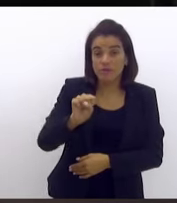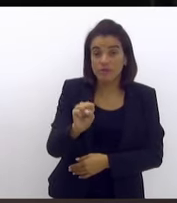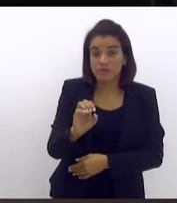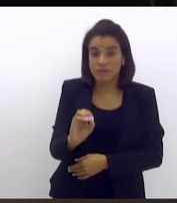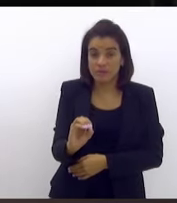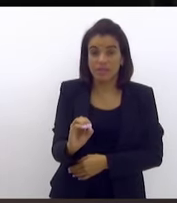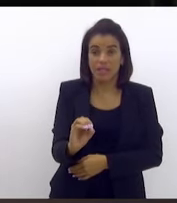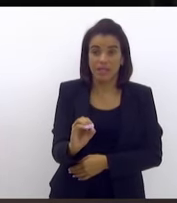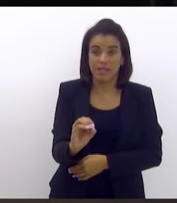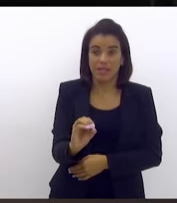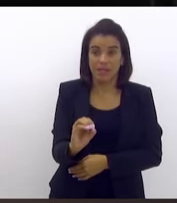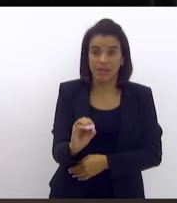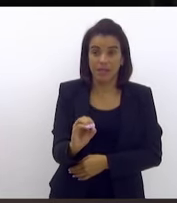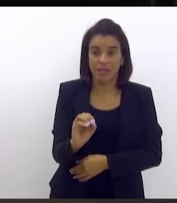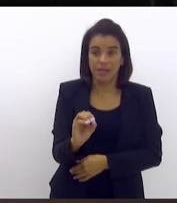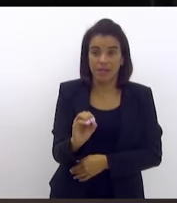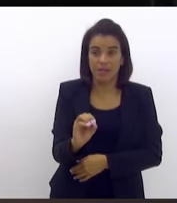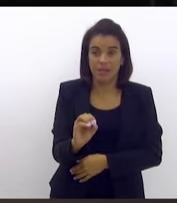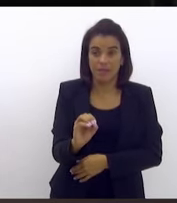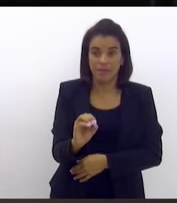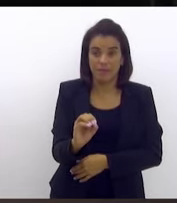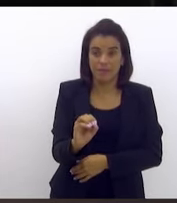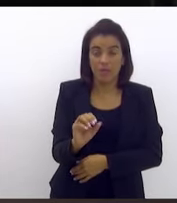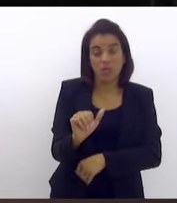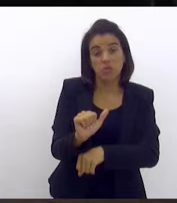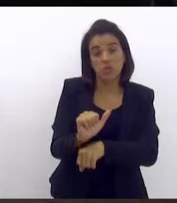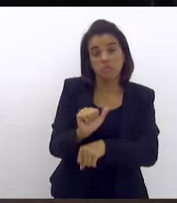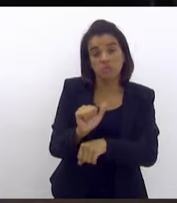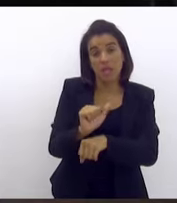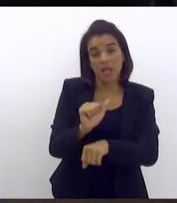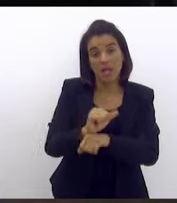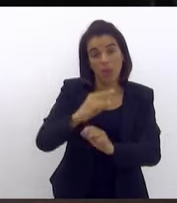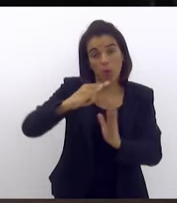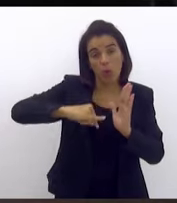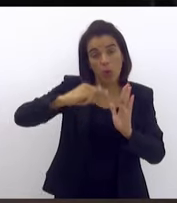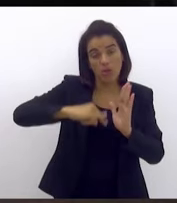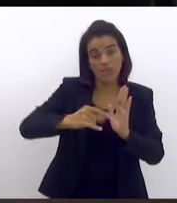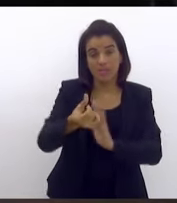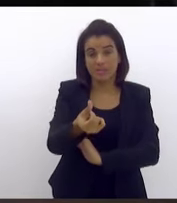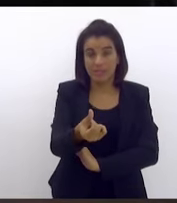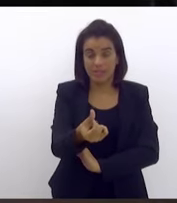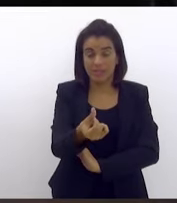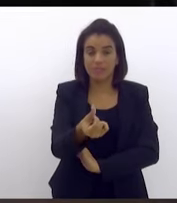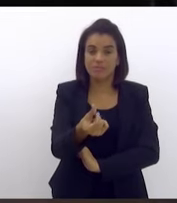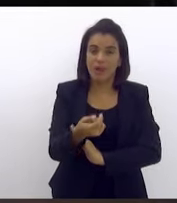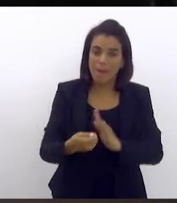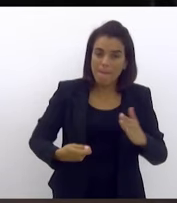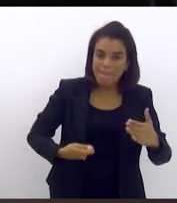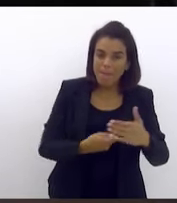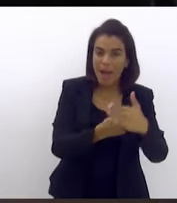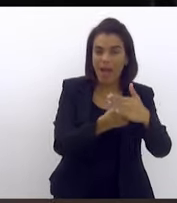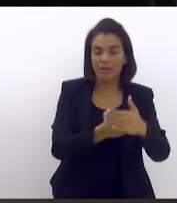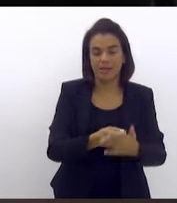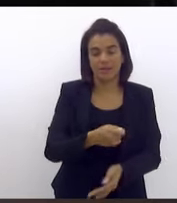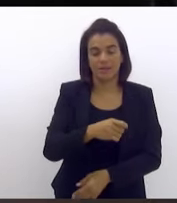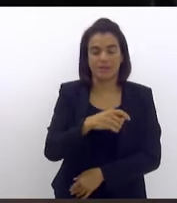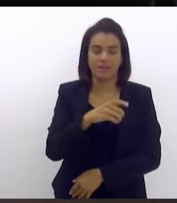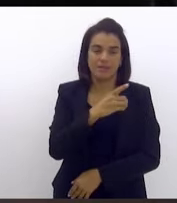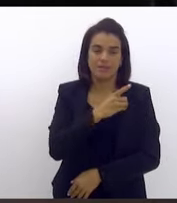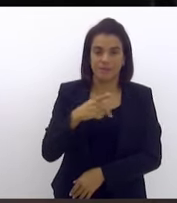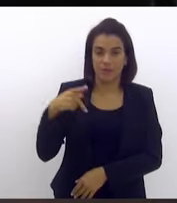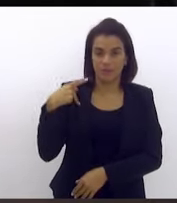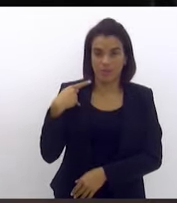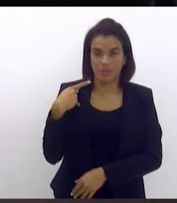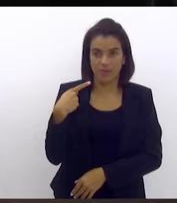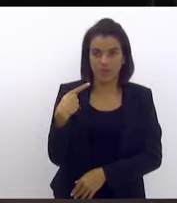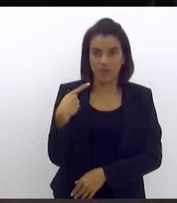980. Eu estou aguardando 6 contas para poder entrar com a Defensoria Pública na Justiça. Porque eu não quero entrar eu